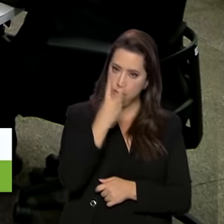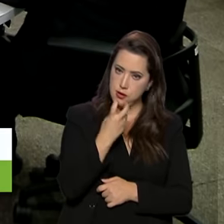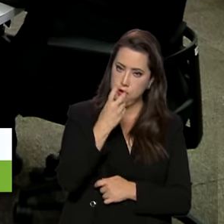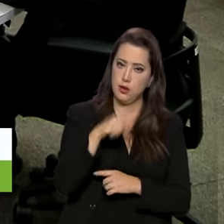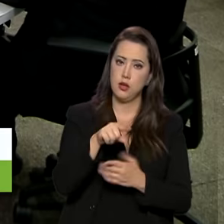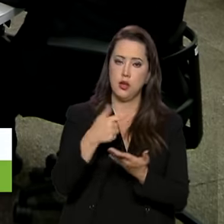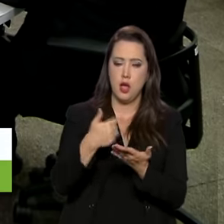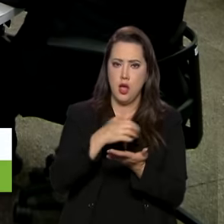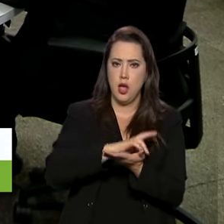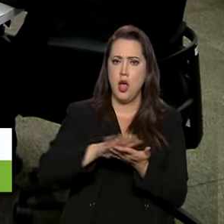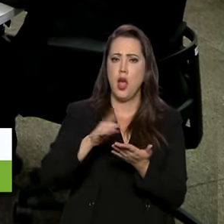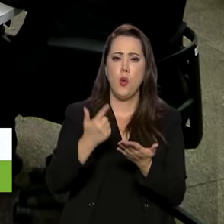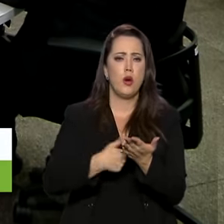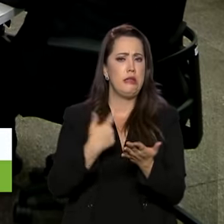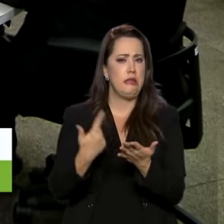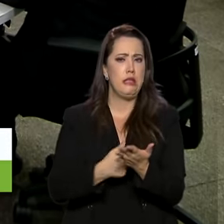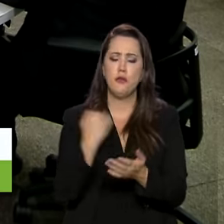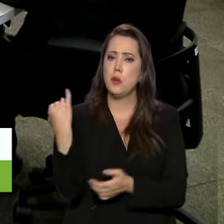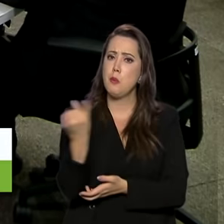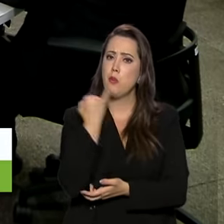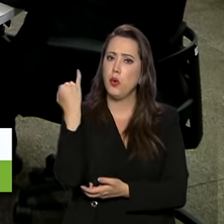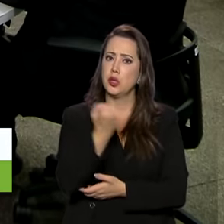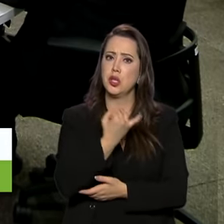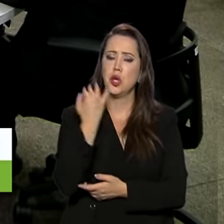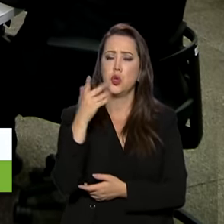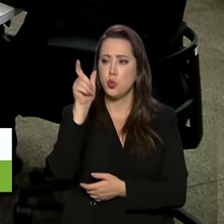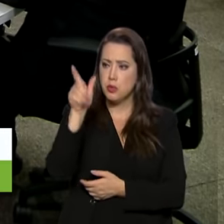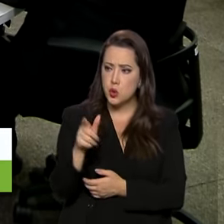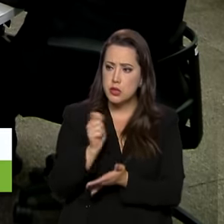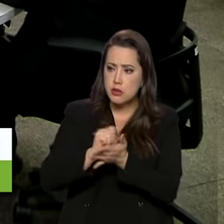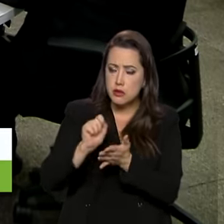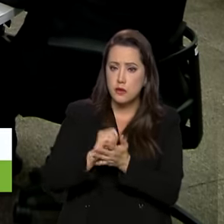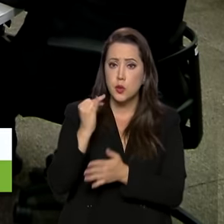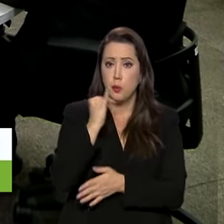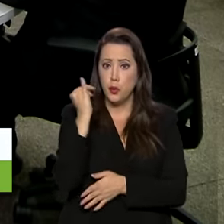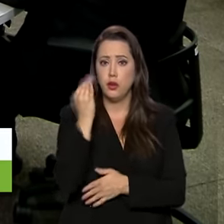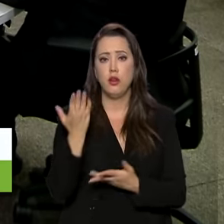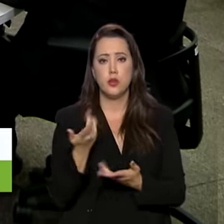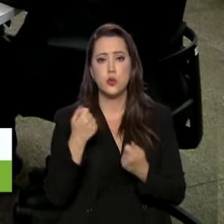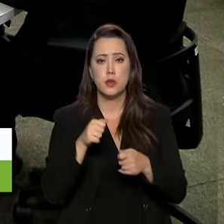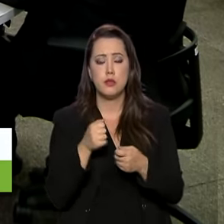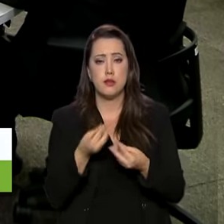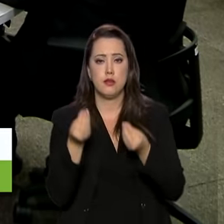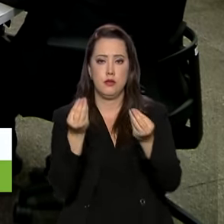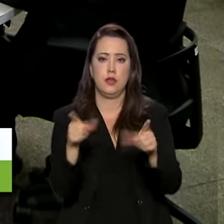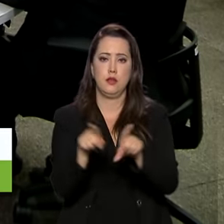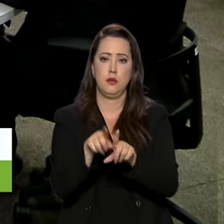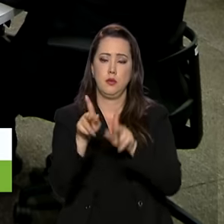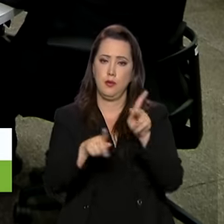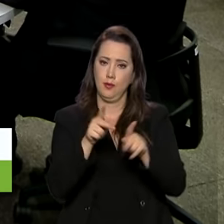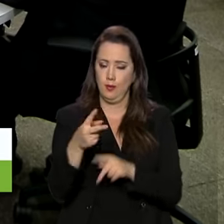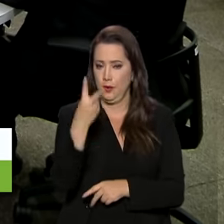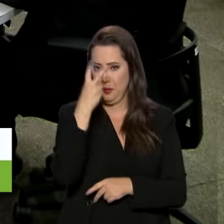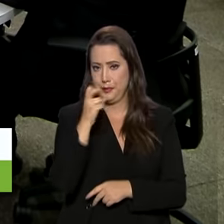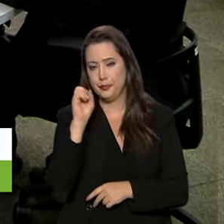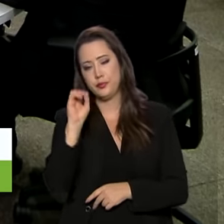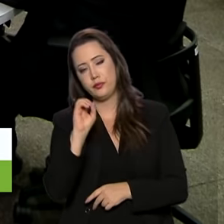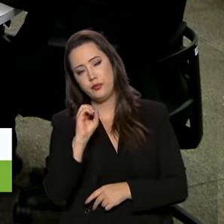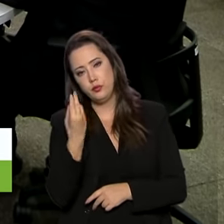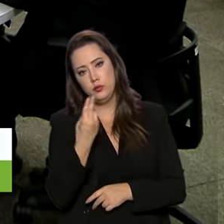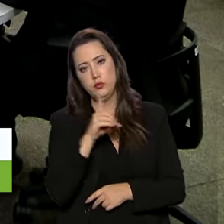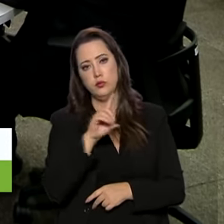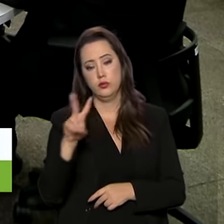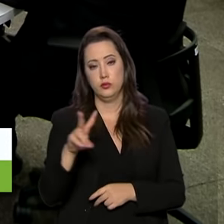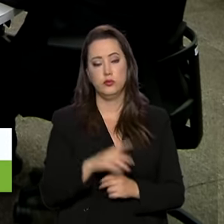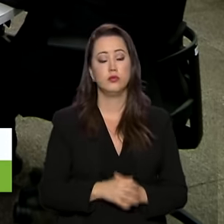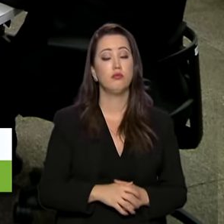feito pelos maiores especialistas em atividade física educação física do país desde junho de 2021 o ministério